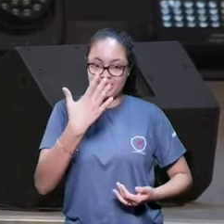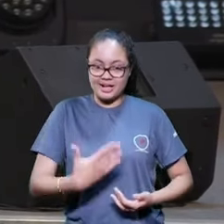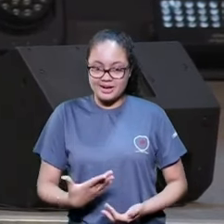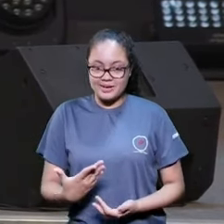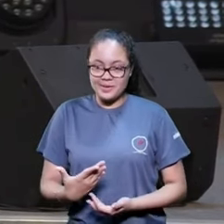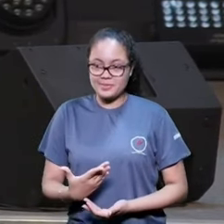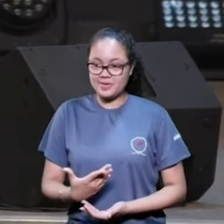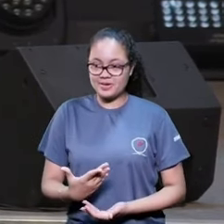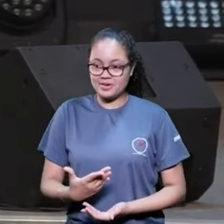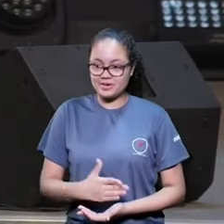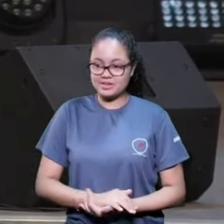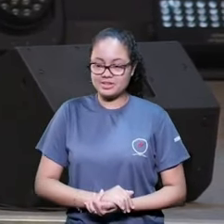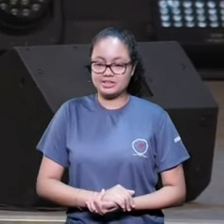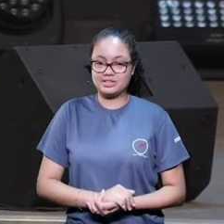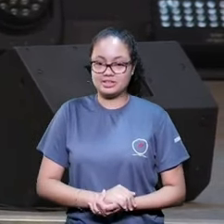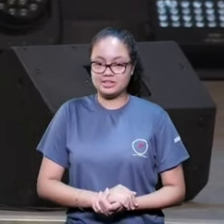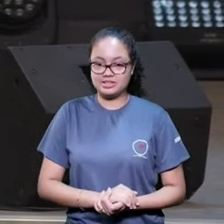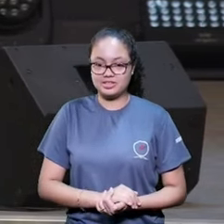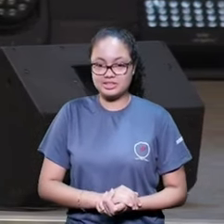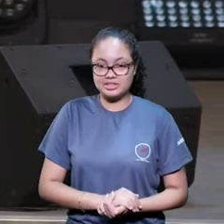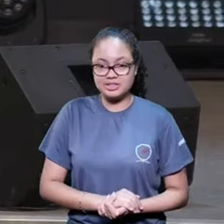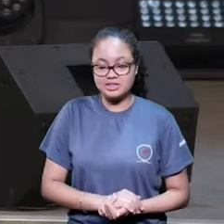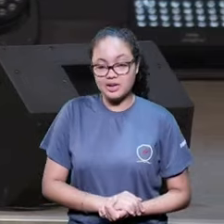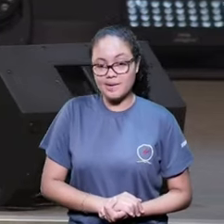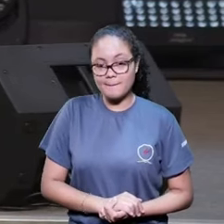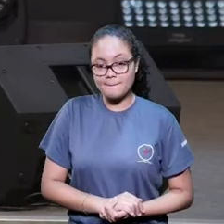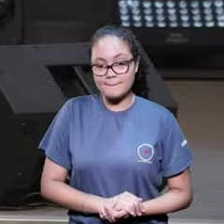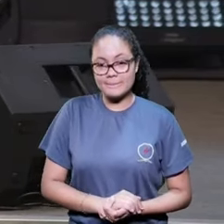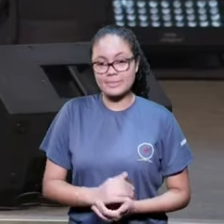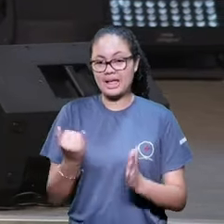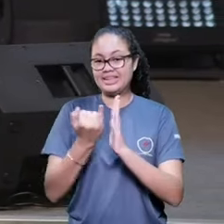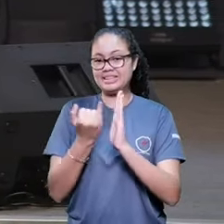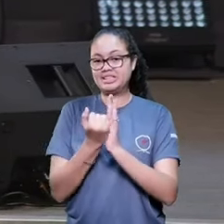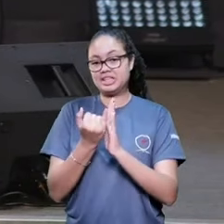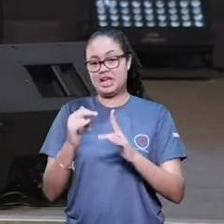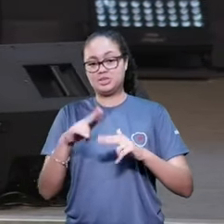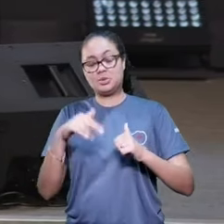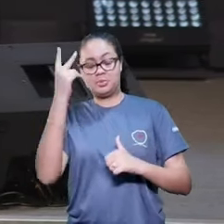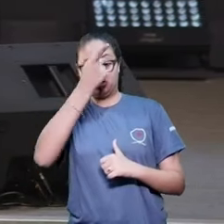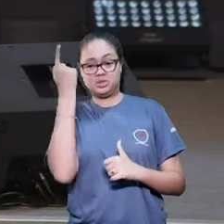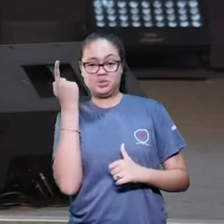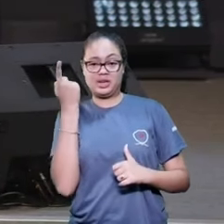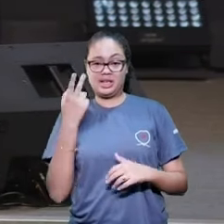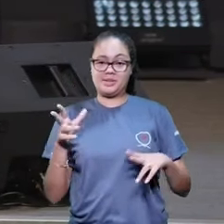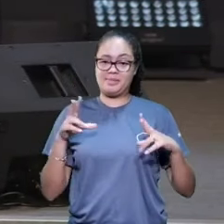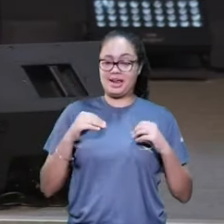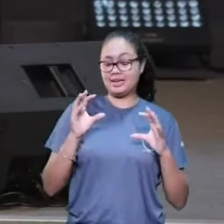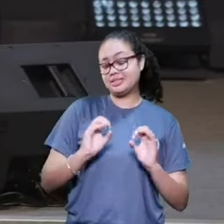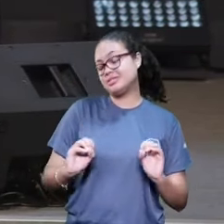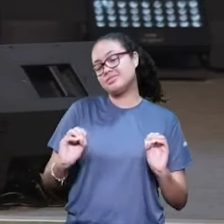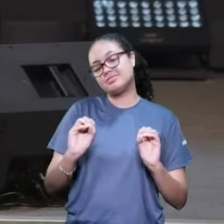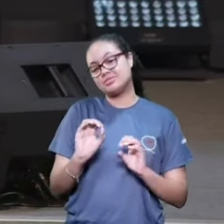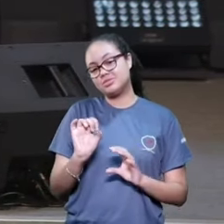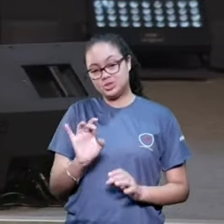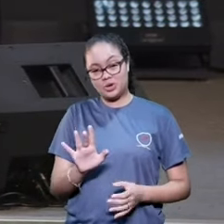esse cara que Abraão está orando? Ô, irmão, a gente não intercede só por quem merece.